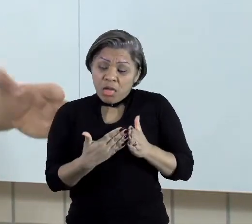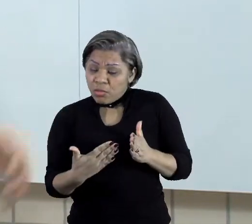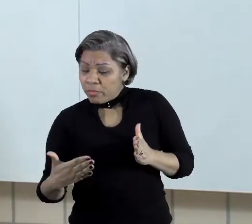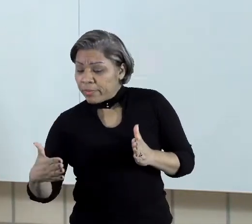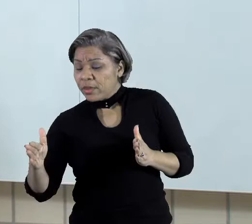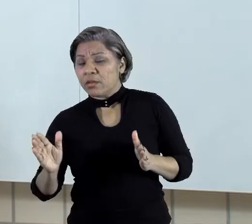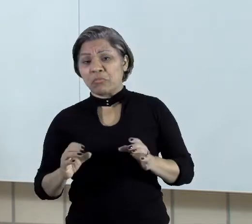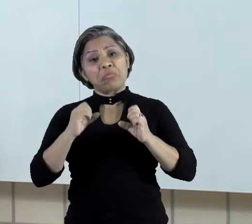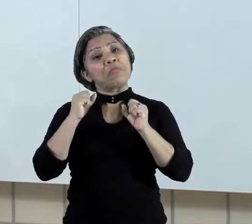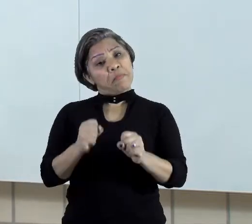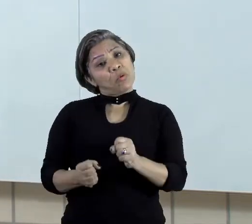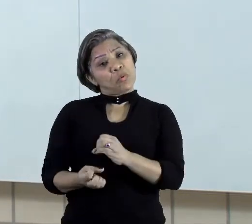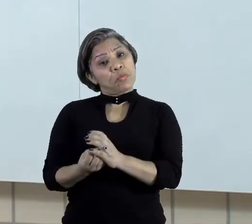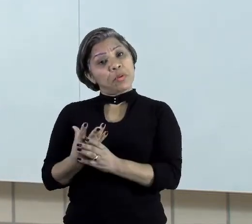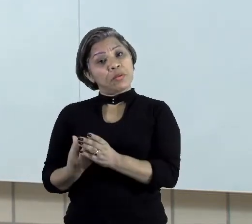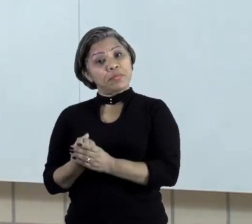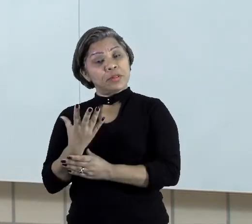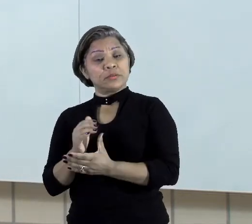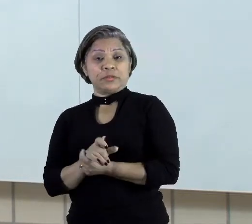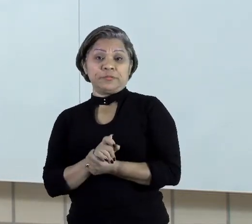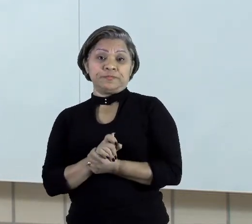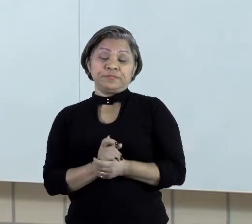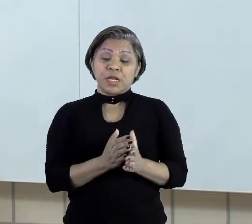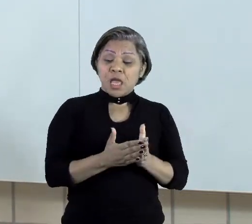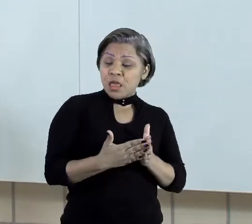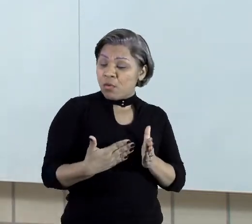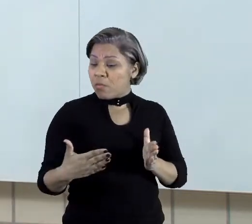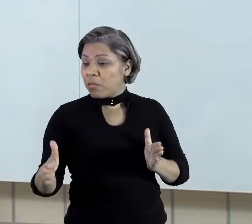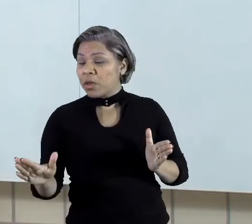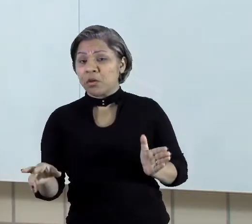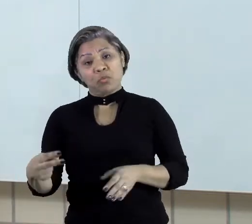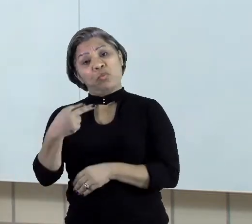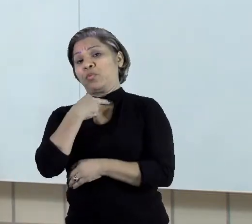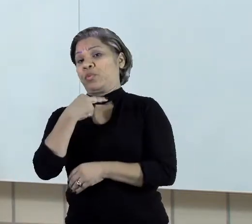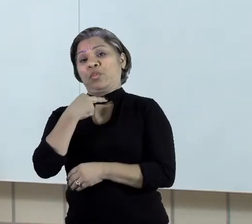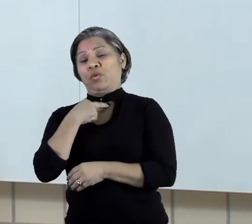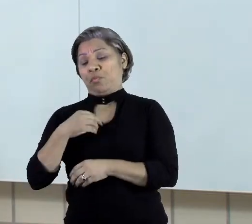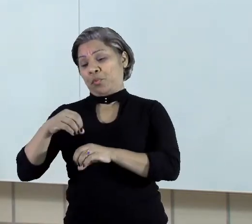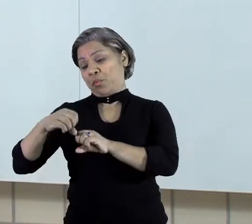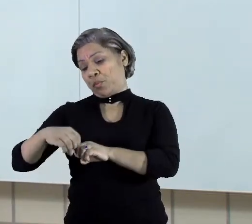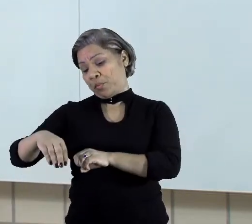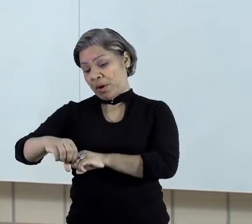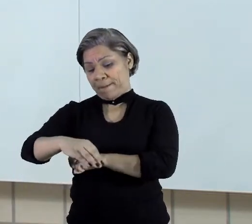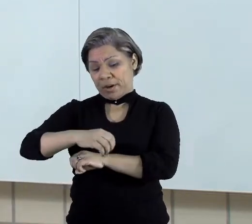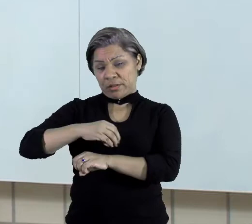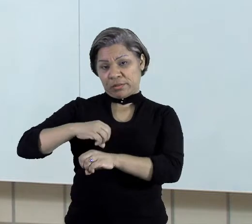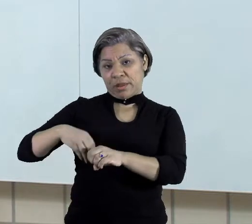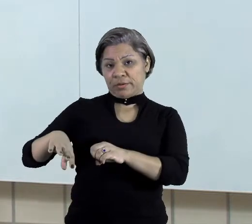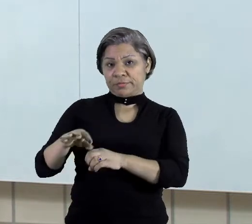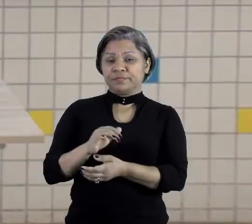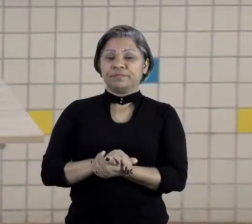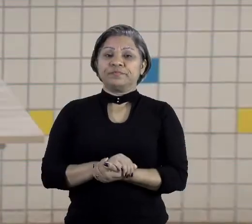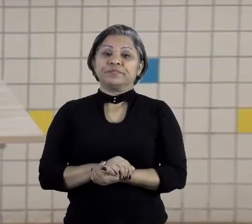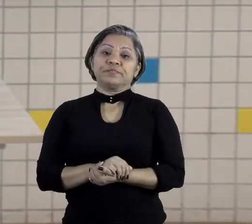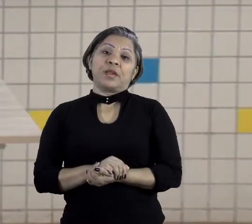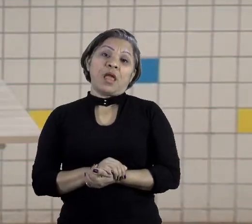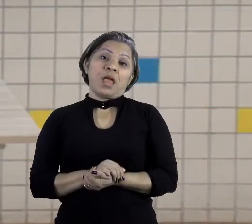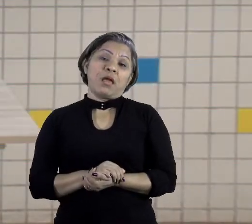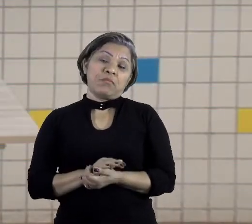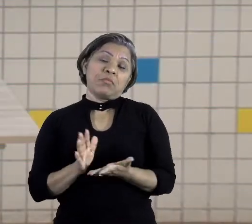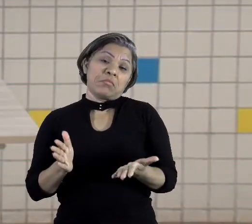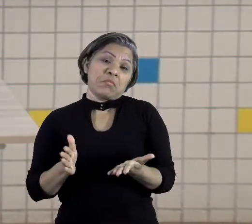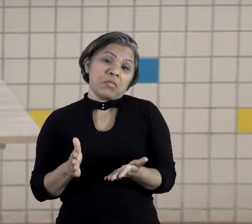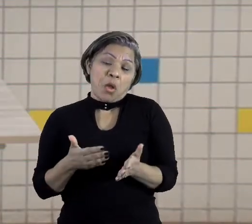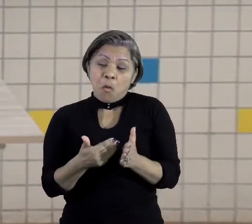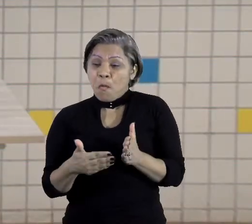janela. E tem um período que não se pode plantar soja, que é o período do vazio sanitário. Segundo conceito,